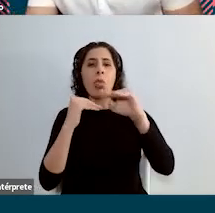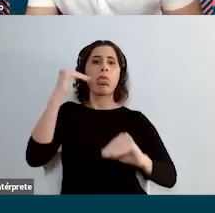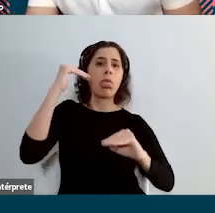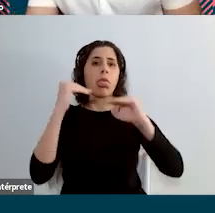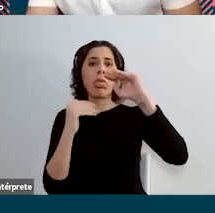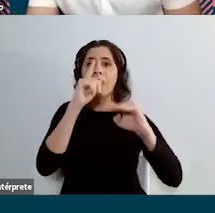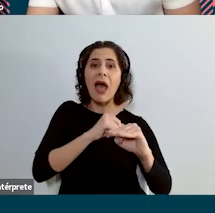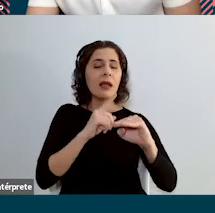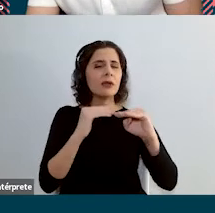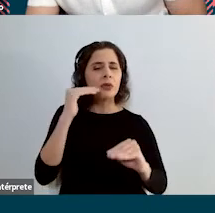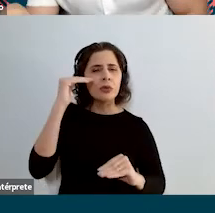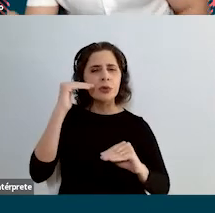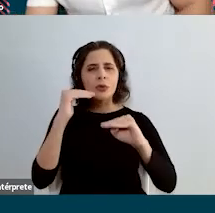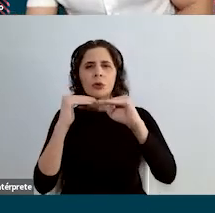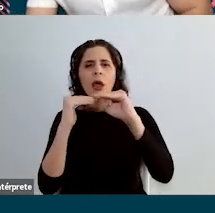positivos.